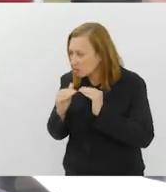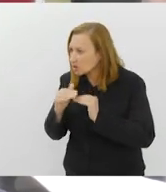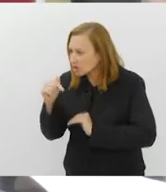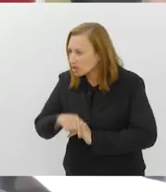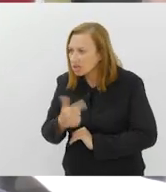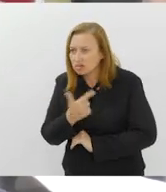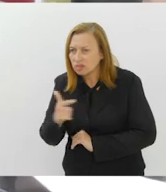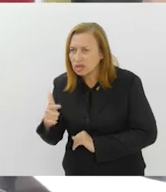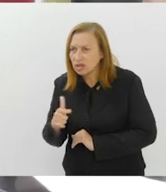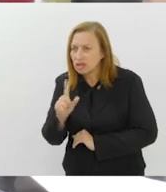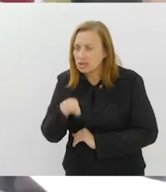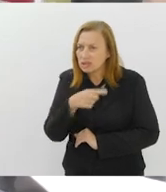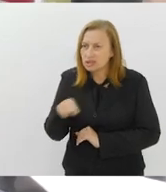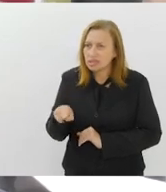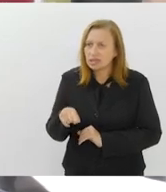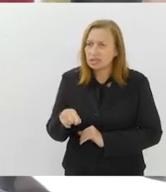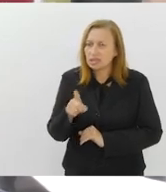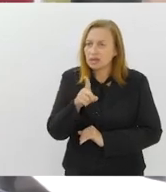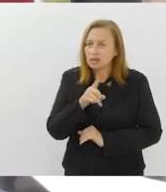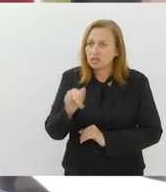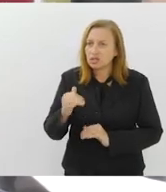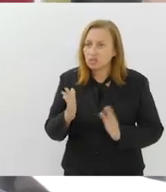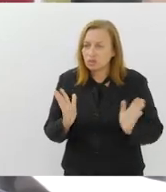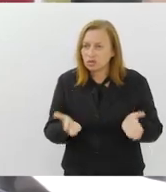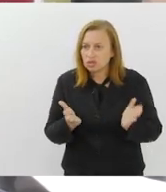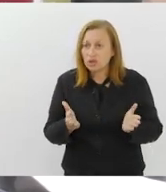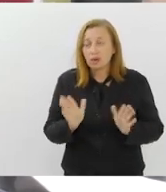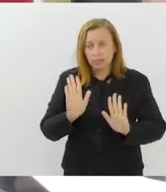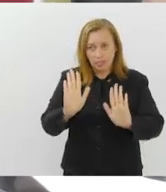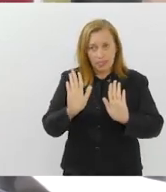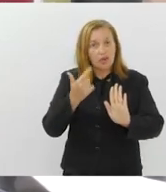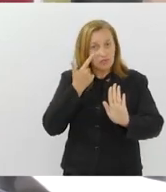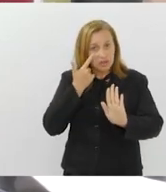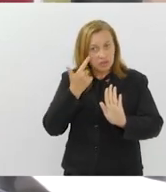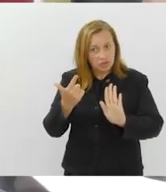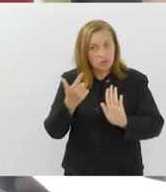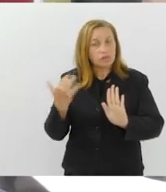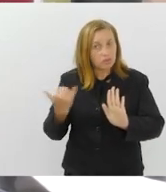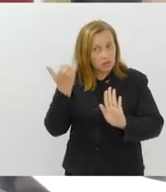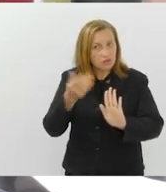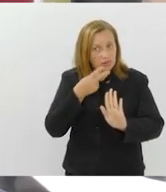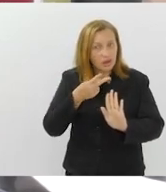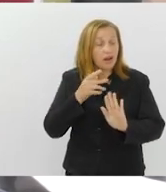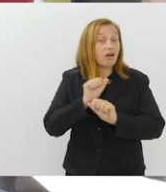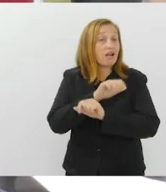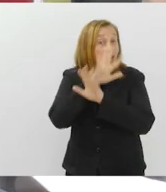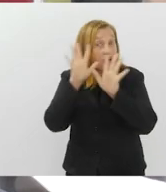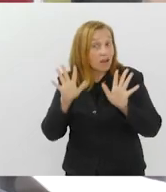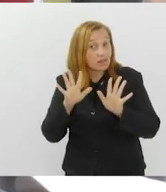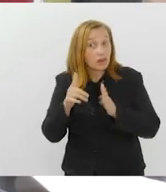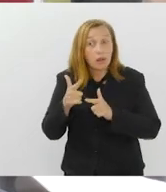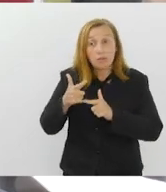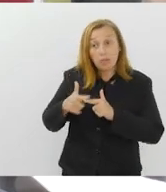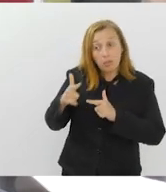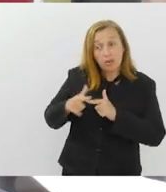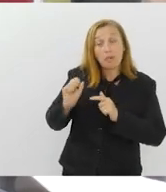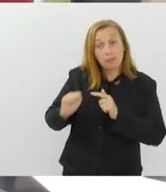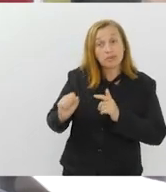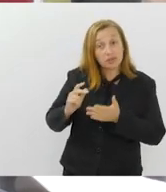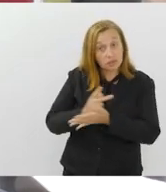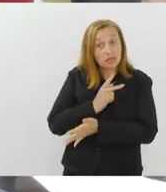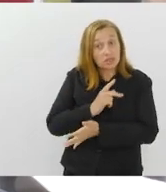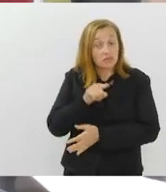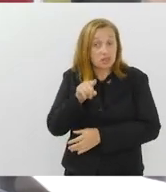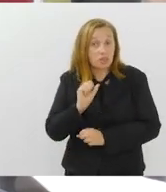haja nenhum cancelamento a partir desta data? Ei, presidente. Veja só, importante dizer. Claro que problemas podem ocorrer. Você pode